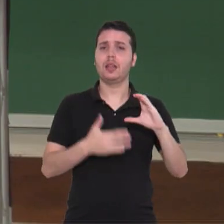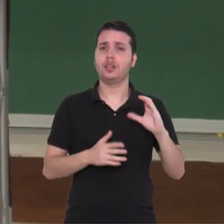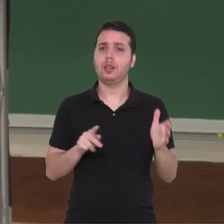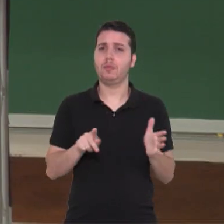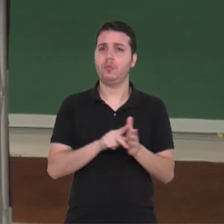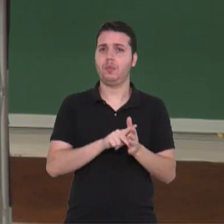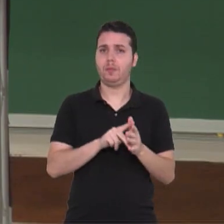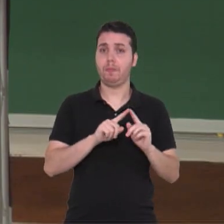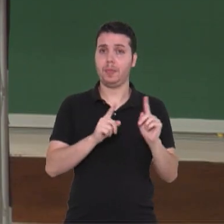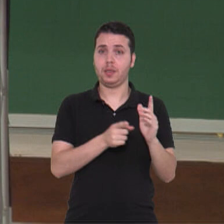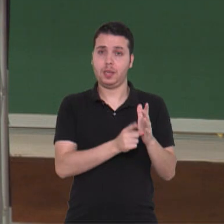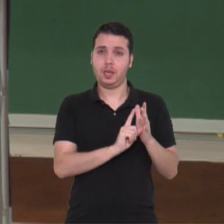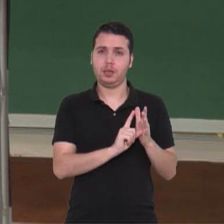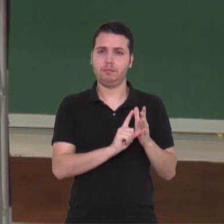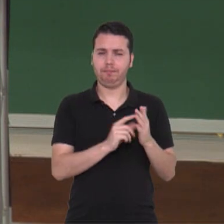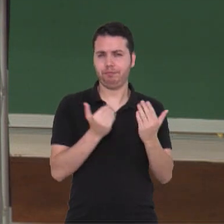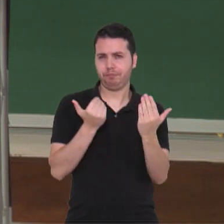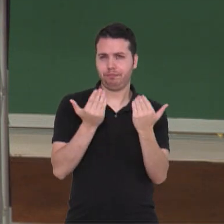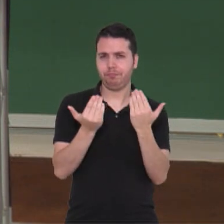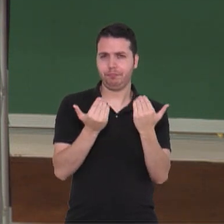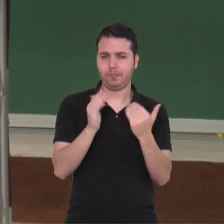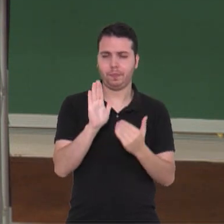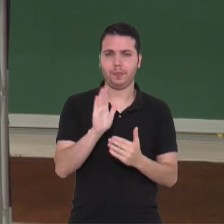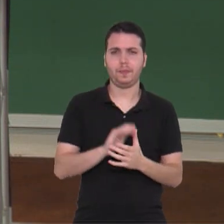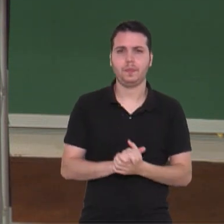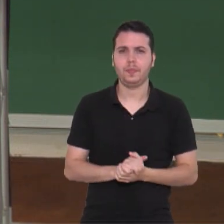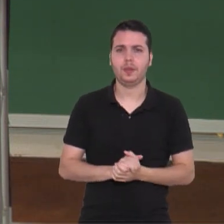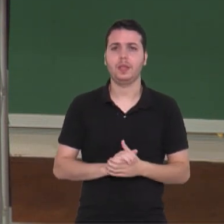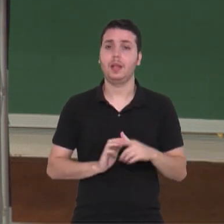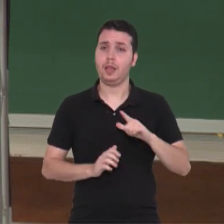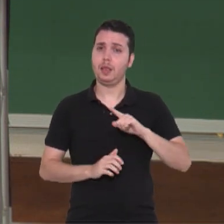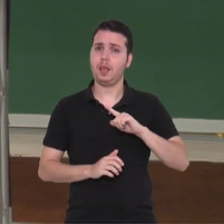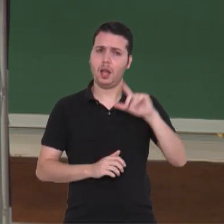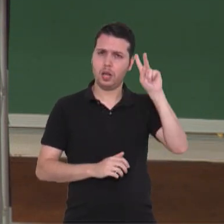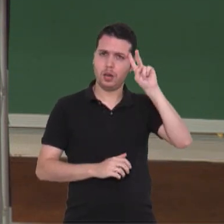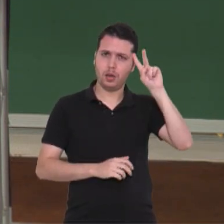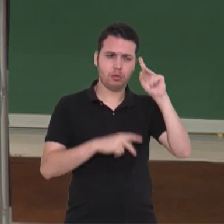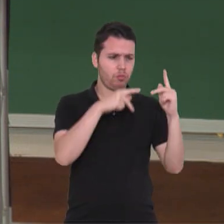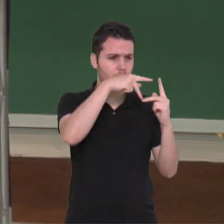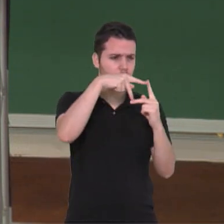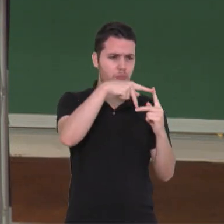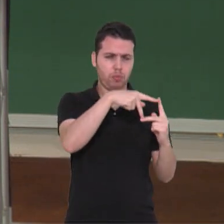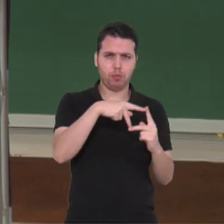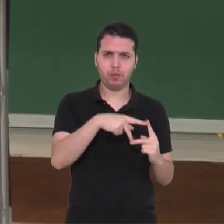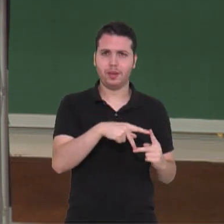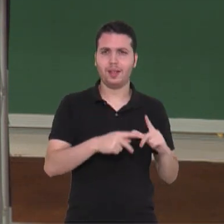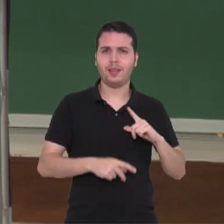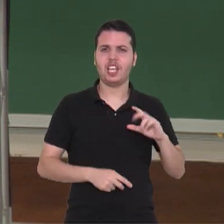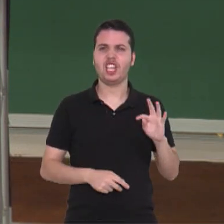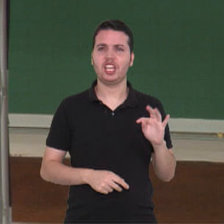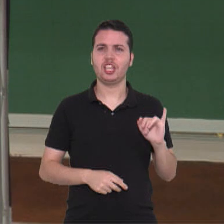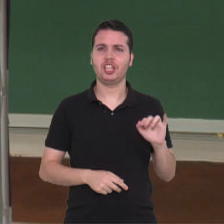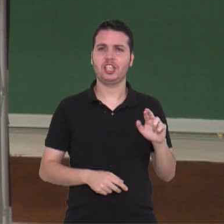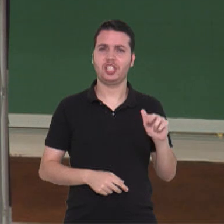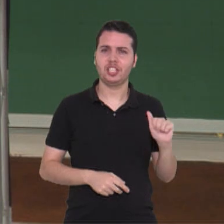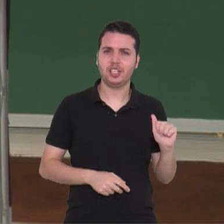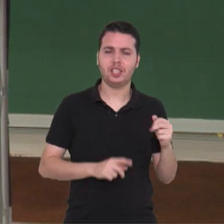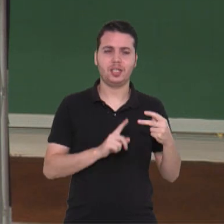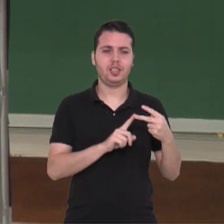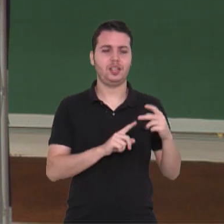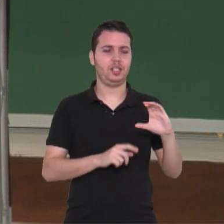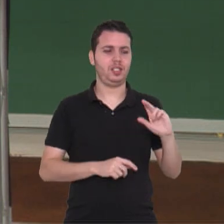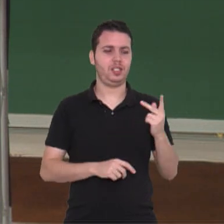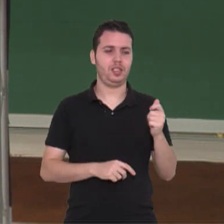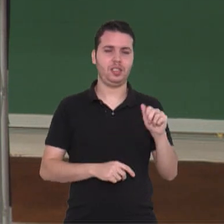quero conversar um pouquinho. Nós temos histórias em quadrinhos, nós temos tiras, nós temos charge, nós